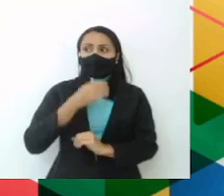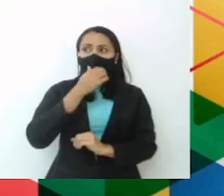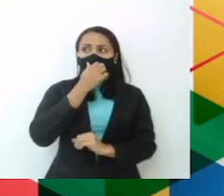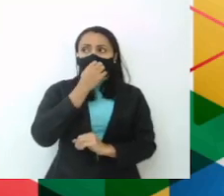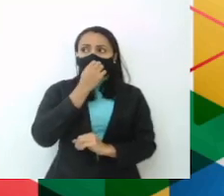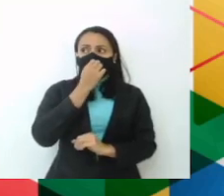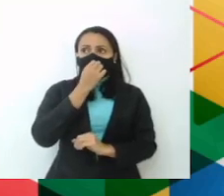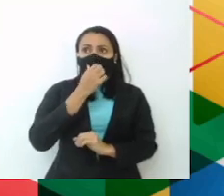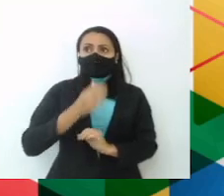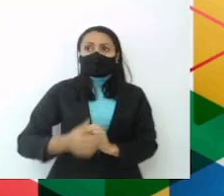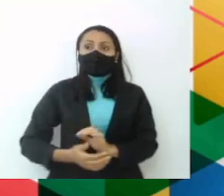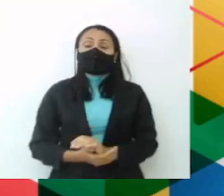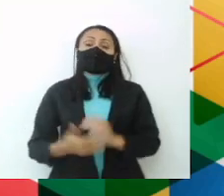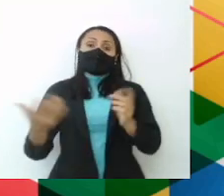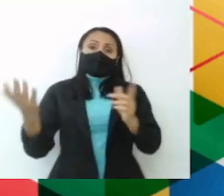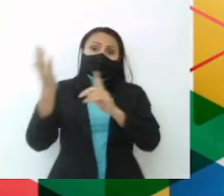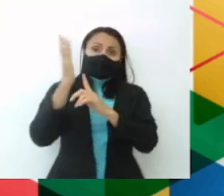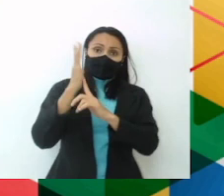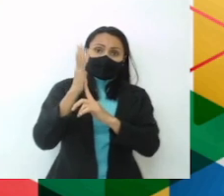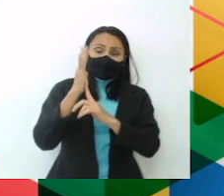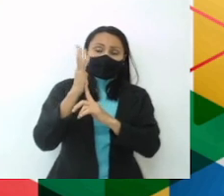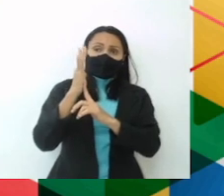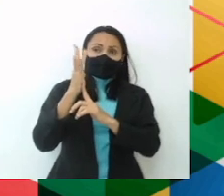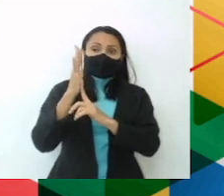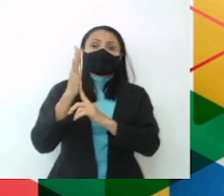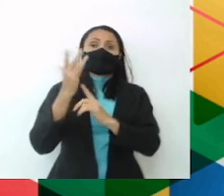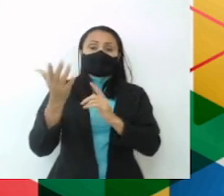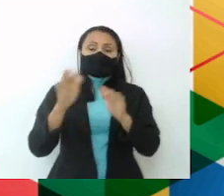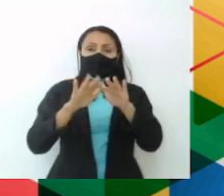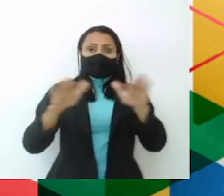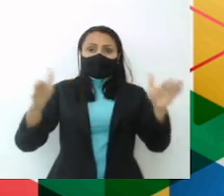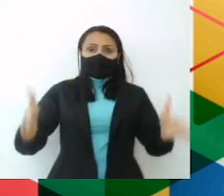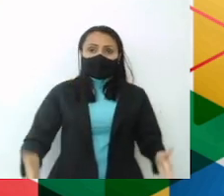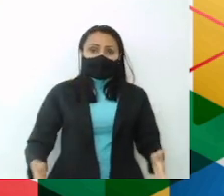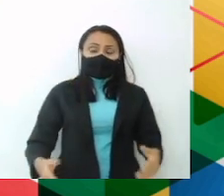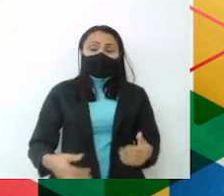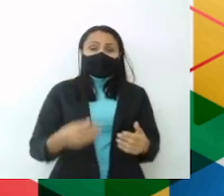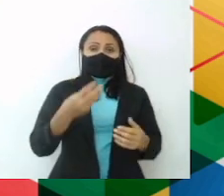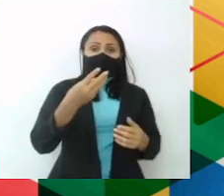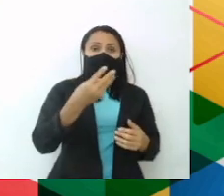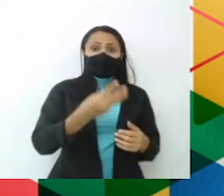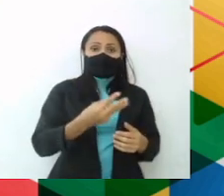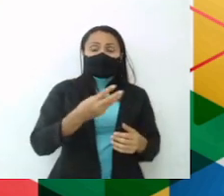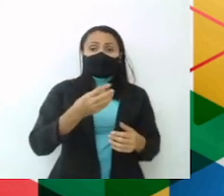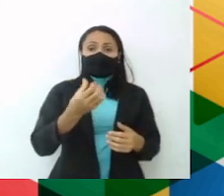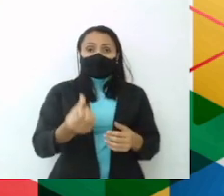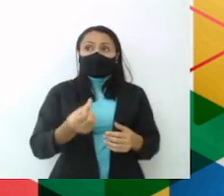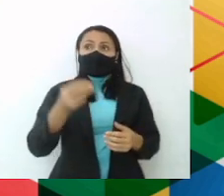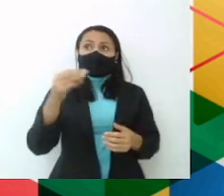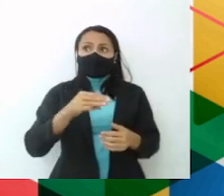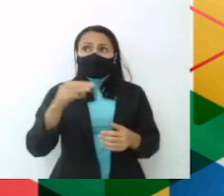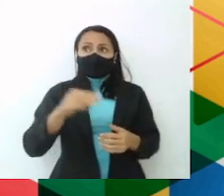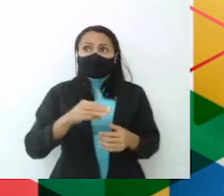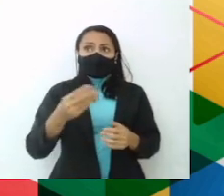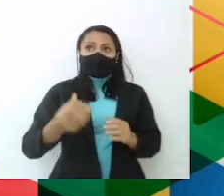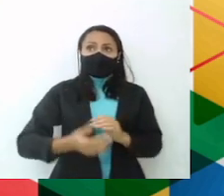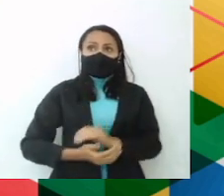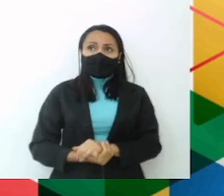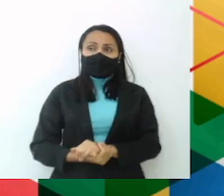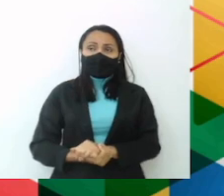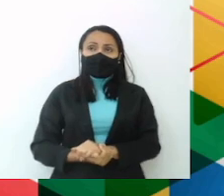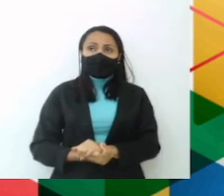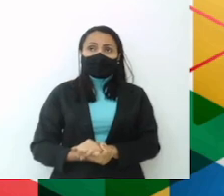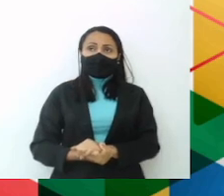Ana acendeu a vela decorativa de 10 centímetros de altura na mesa e, passados 36 segundos, a medida da altura dessa vela era de 4